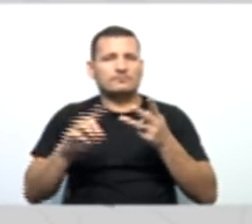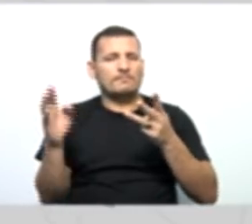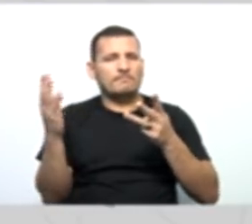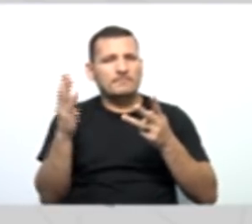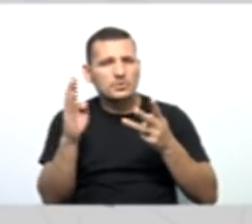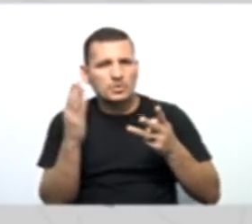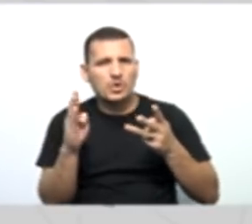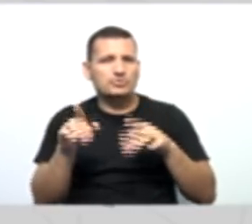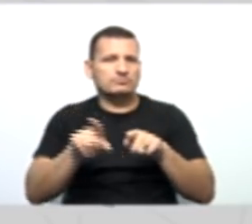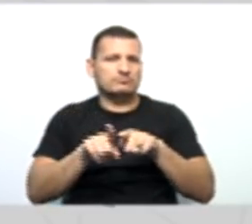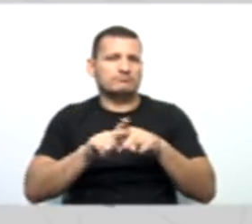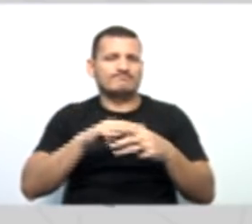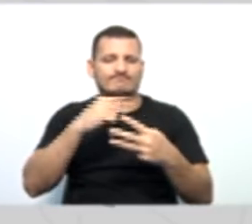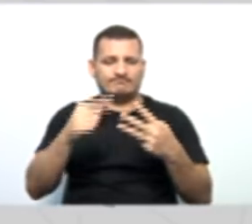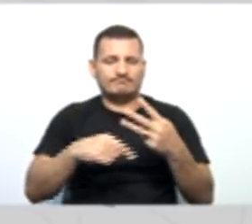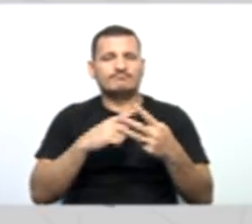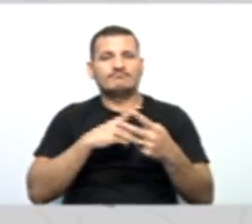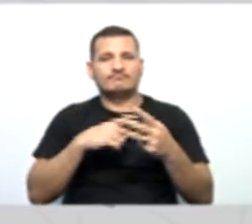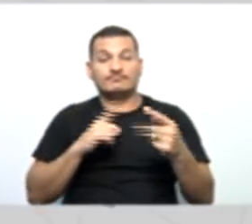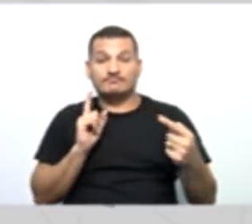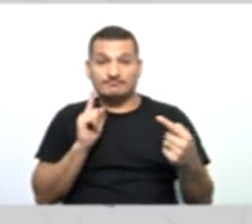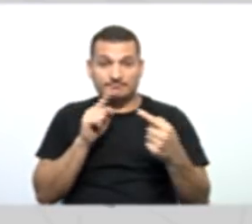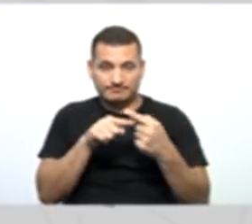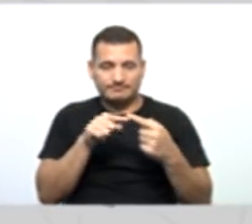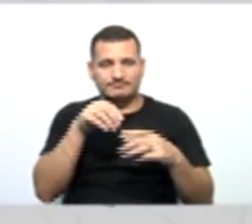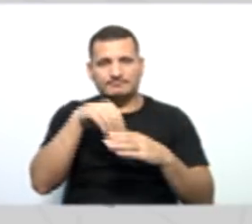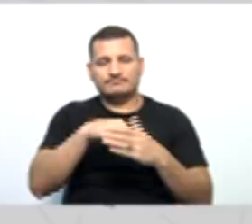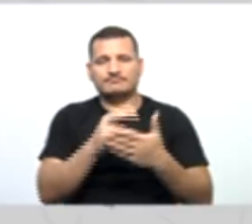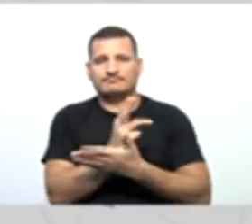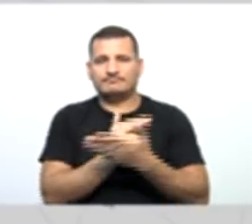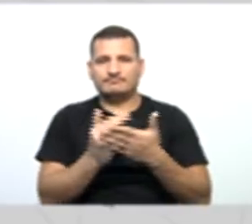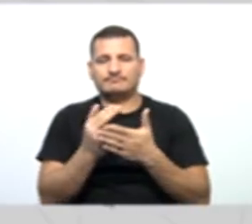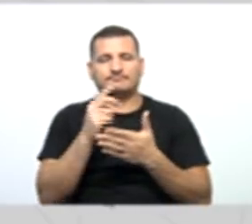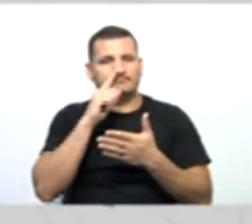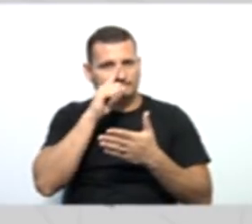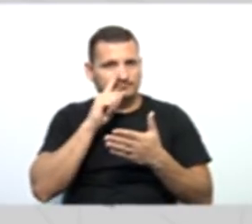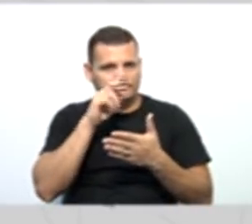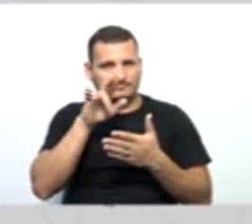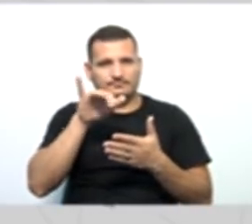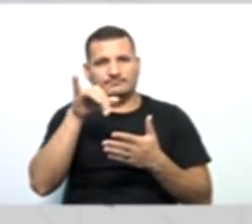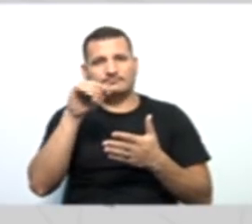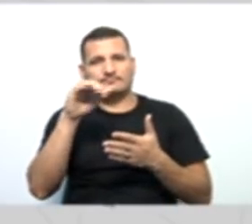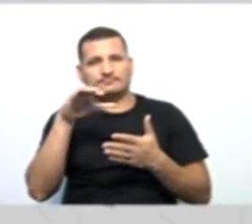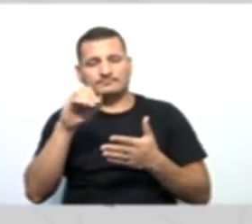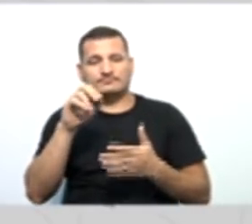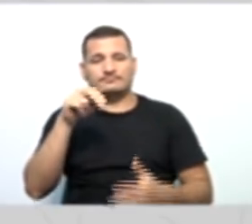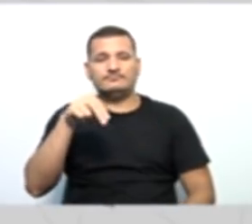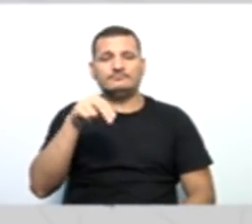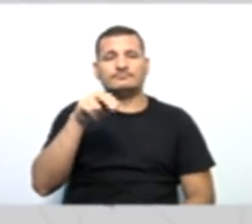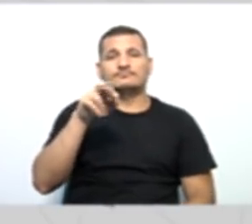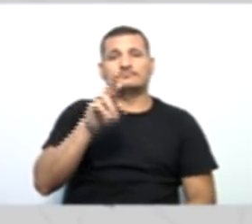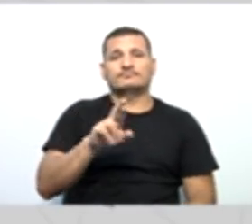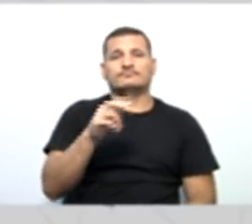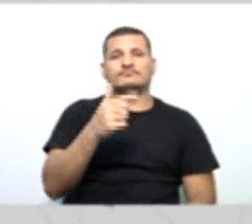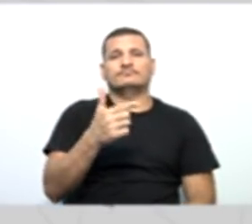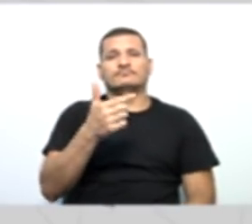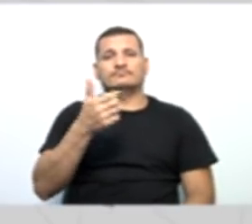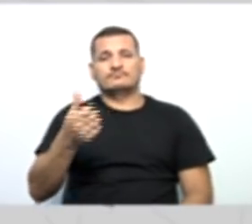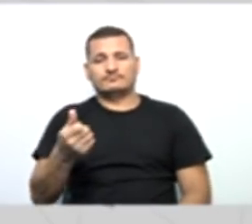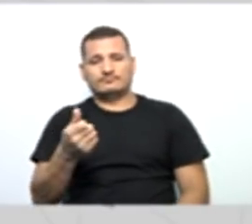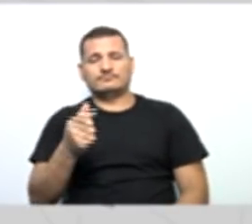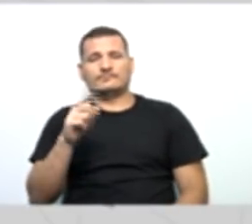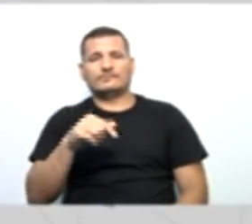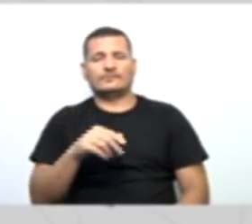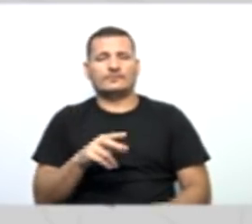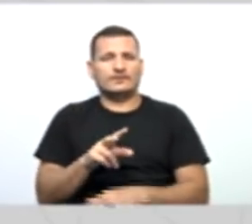o nosso mapa de risco, que nós vamos falar daqui a pouquinho. A NR26. Sinalização e segurança. Estabelece um padrão